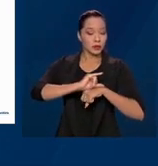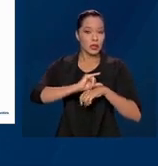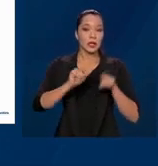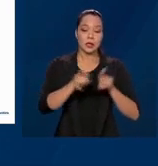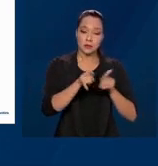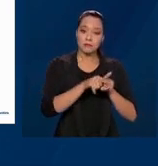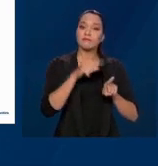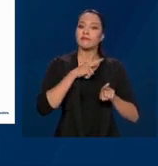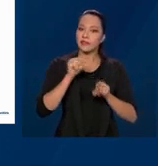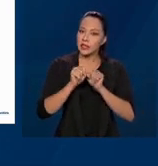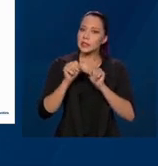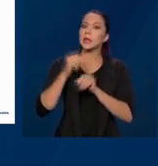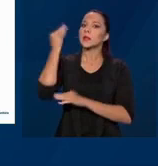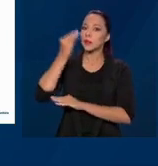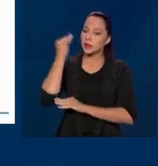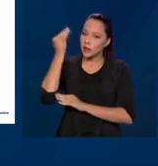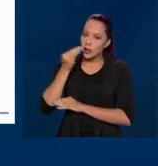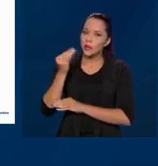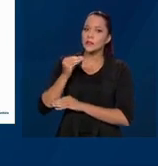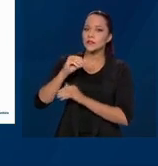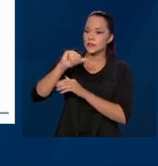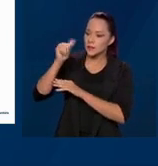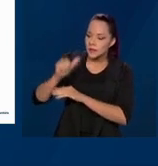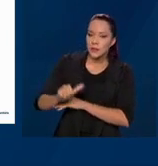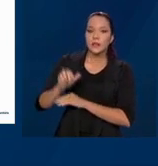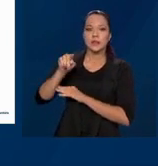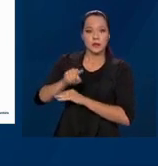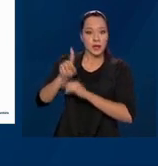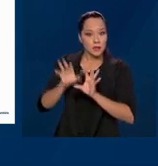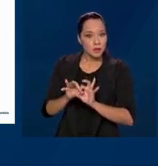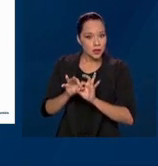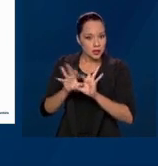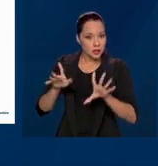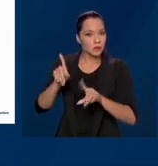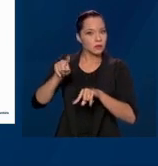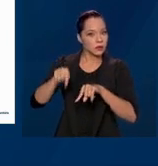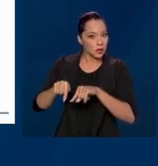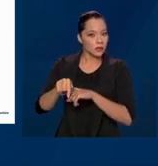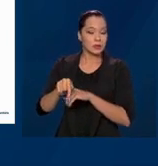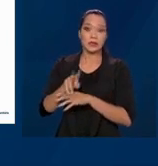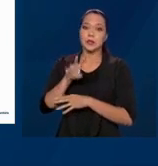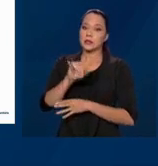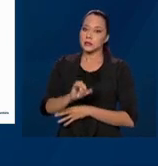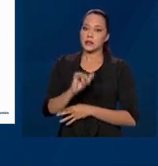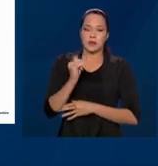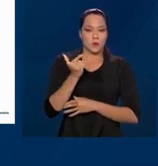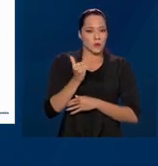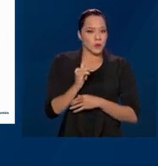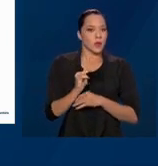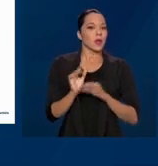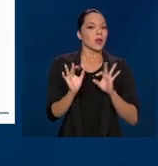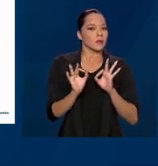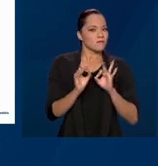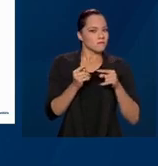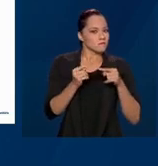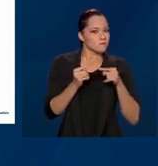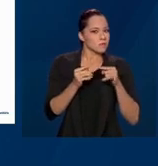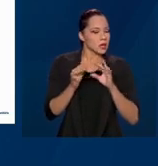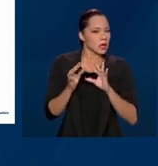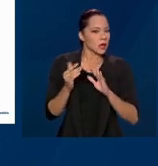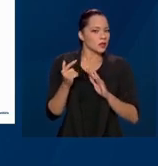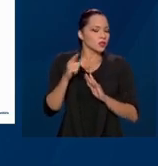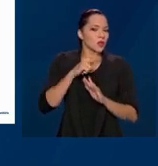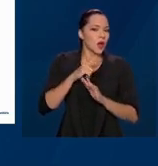na liberação e na estabilidade do produto terminado. Caso não haja correlação de